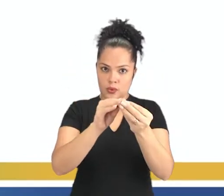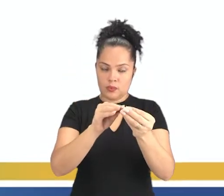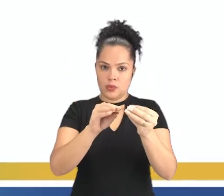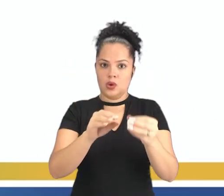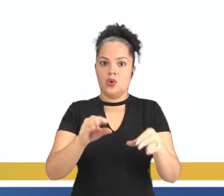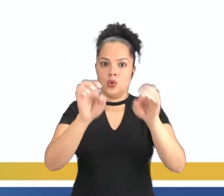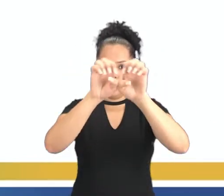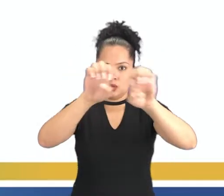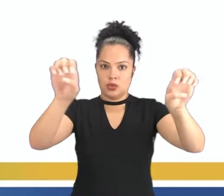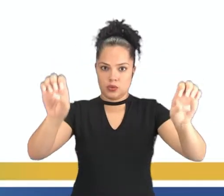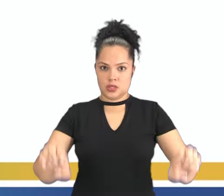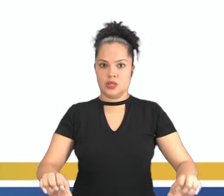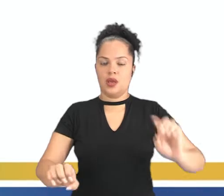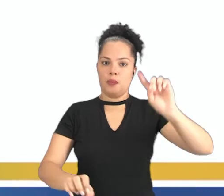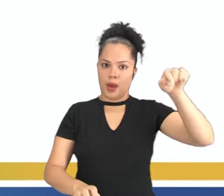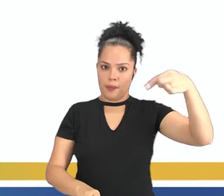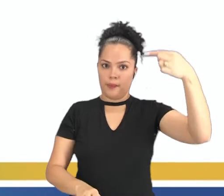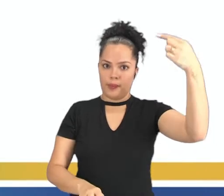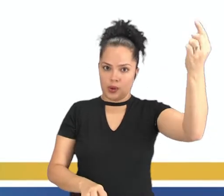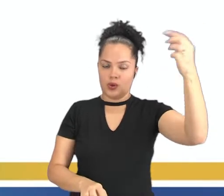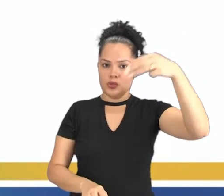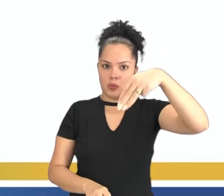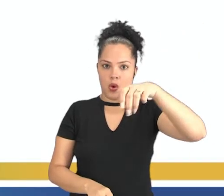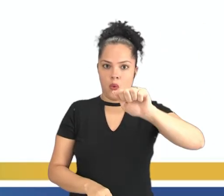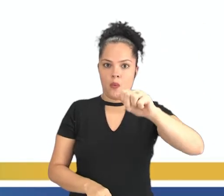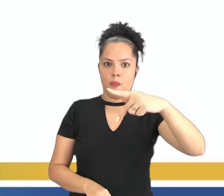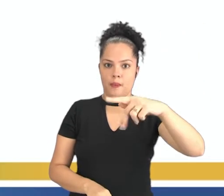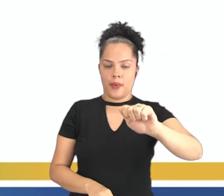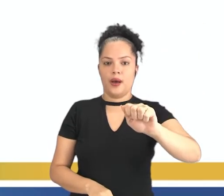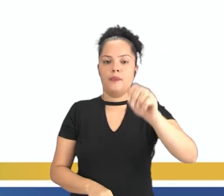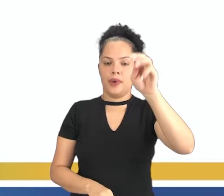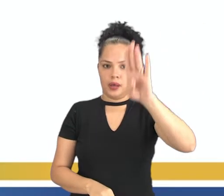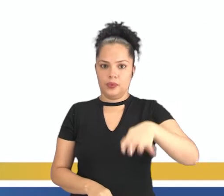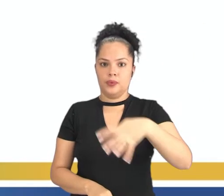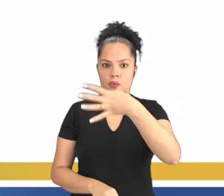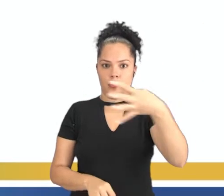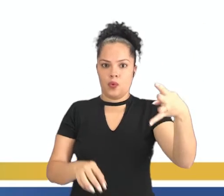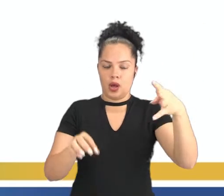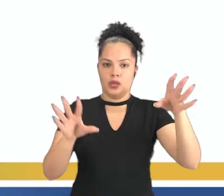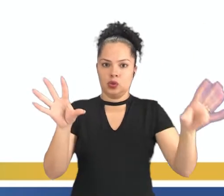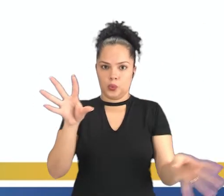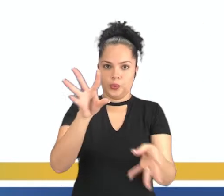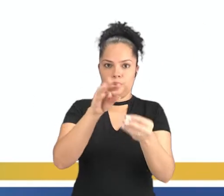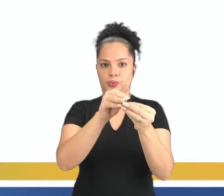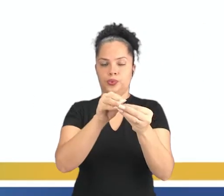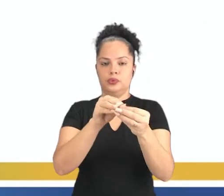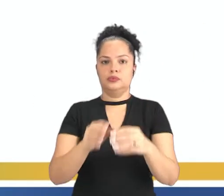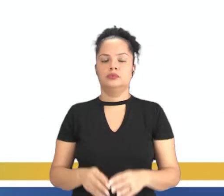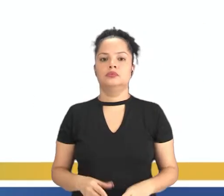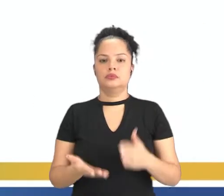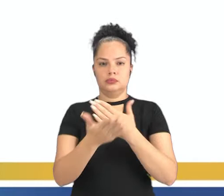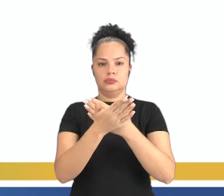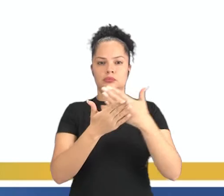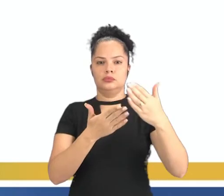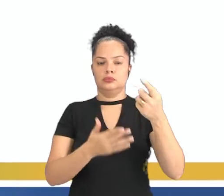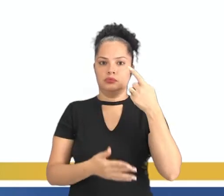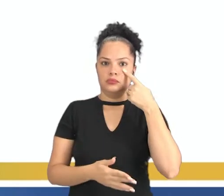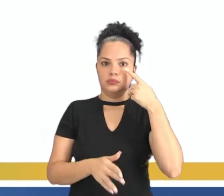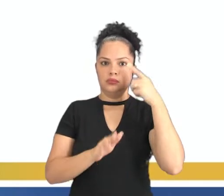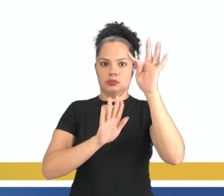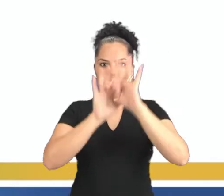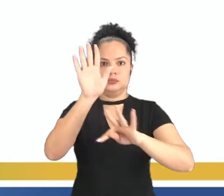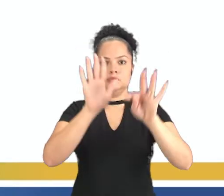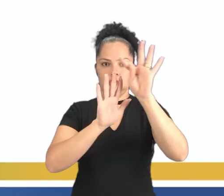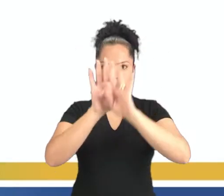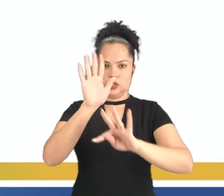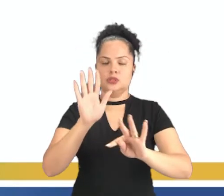seguinte, estudaremos o mapa conceitual e o quadro síntese. Aí nós vamos começar observando dois textos,